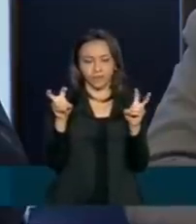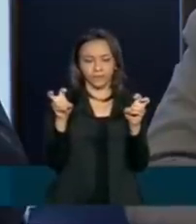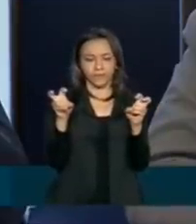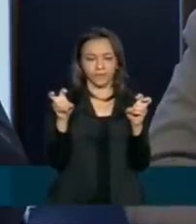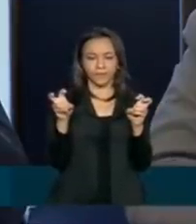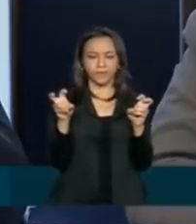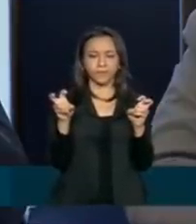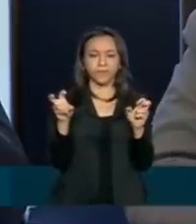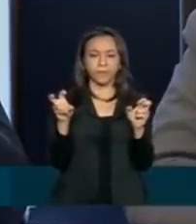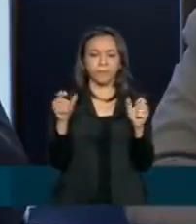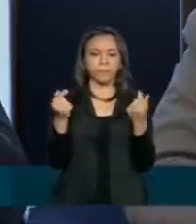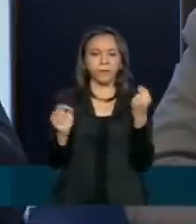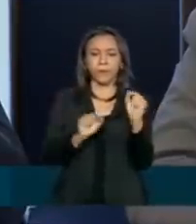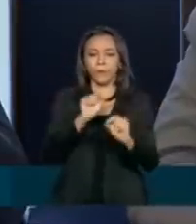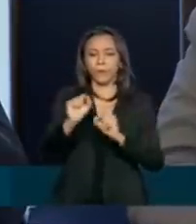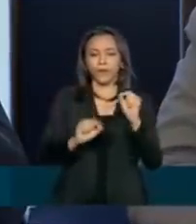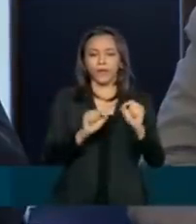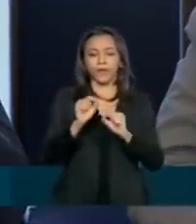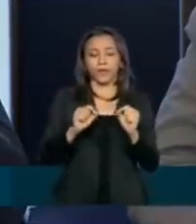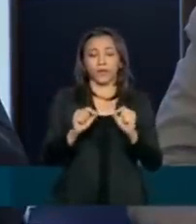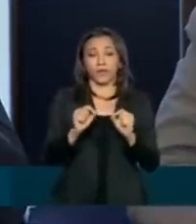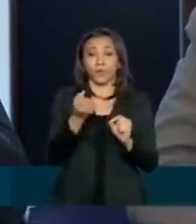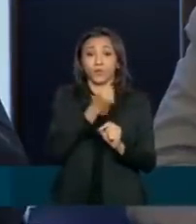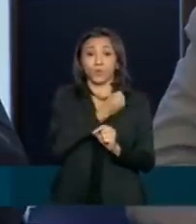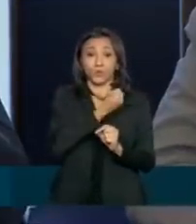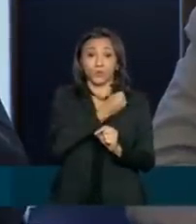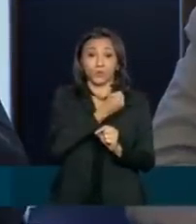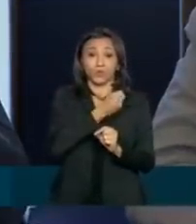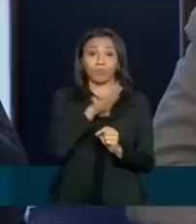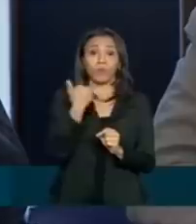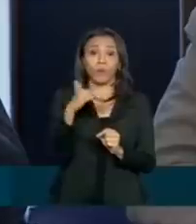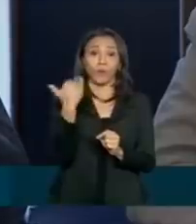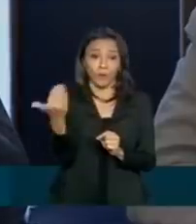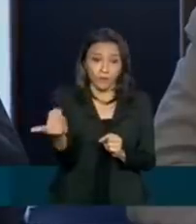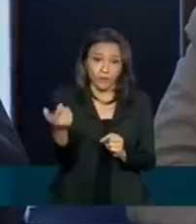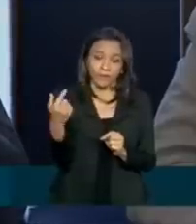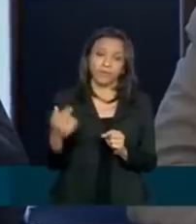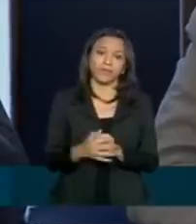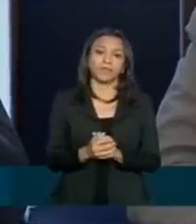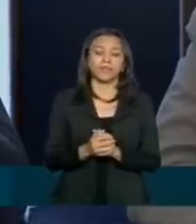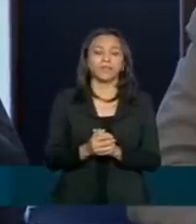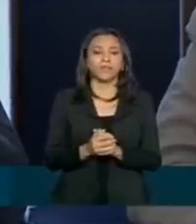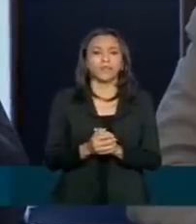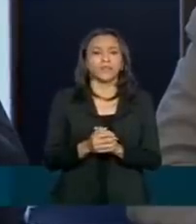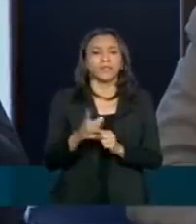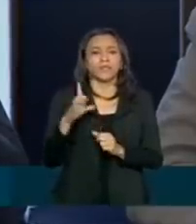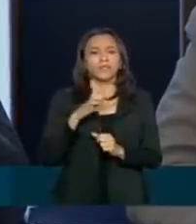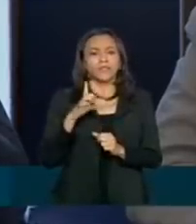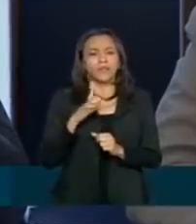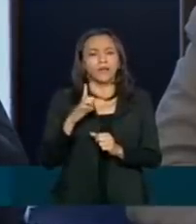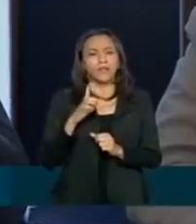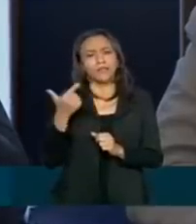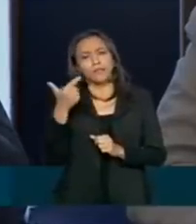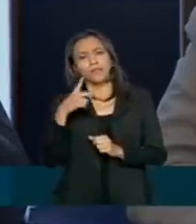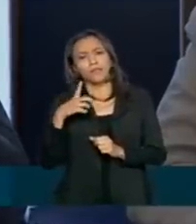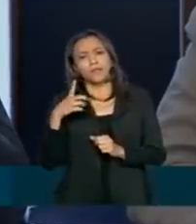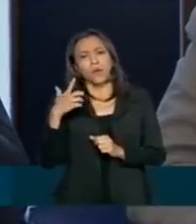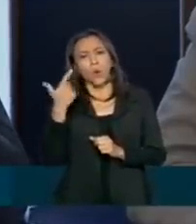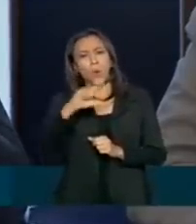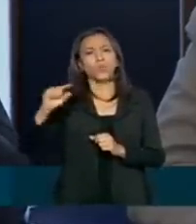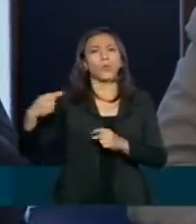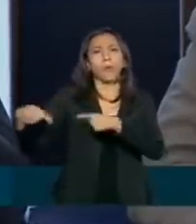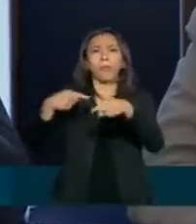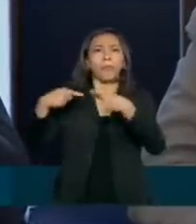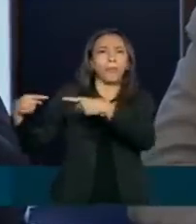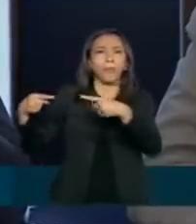o critério para número de óbitos. É muito simples isso, porque está se fazendo uma outra discussão que não existe.